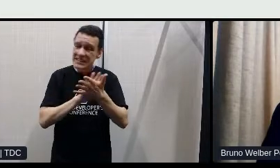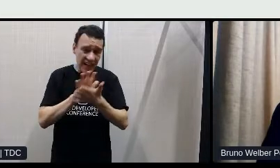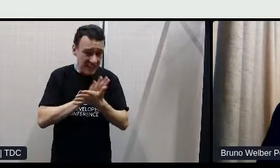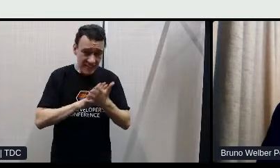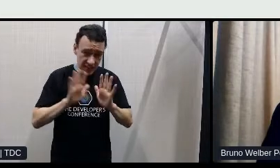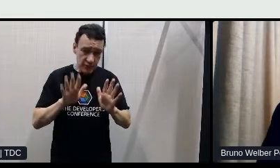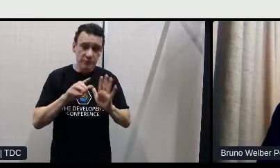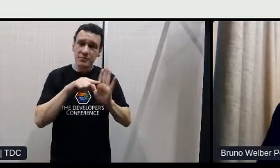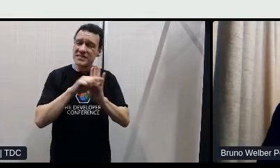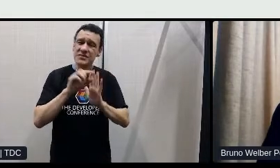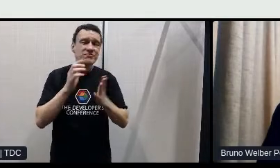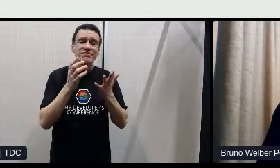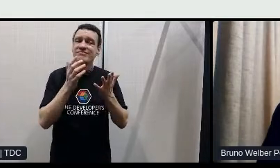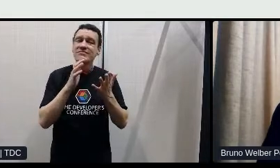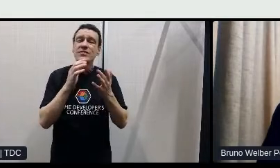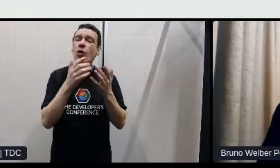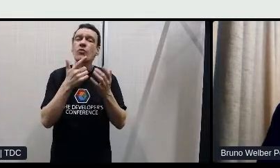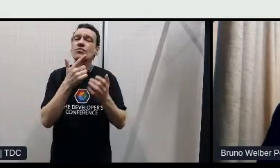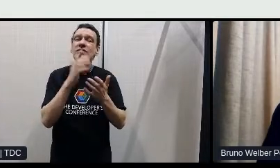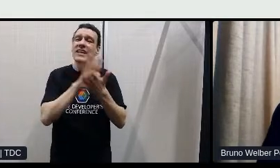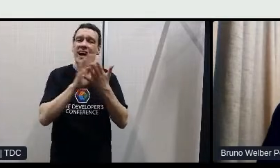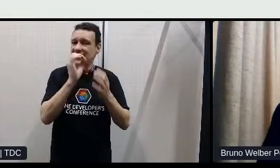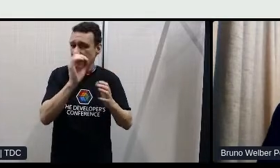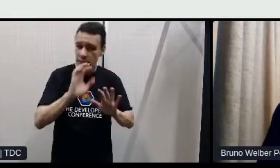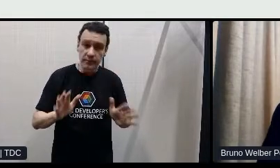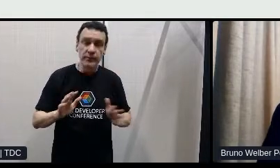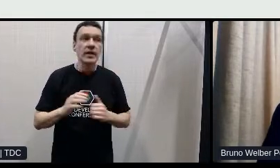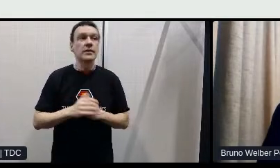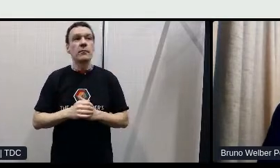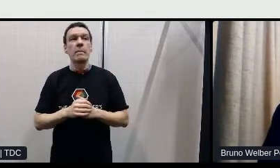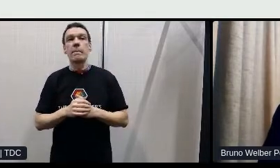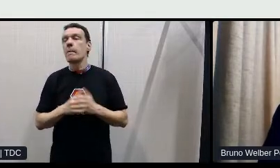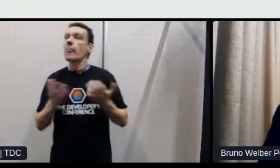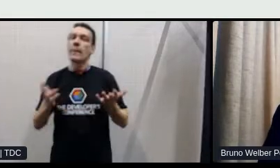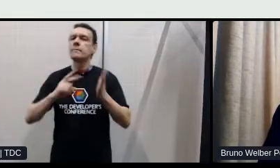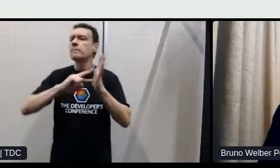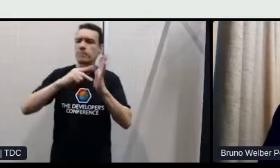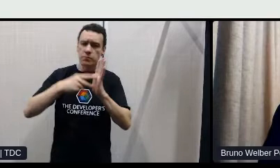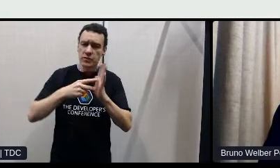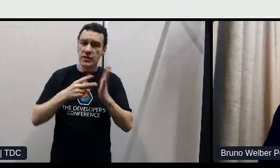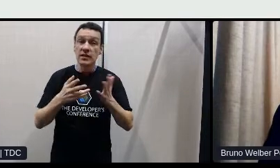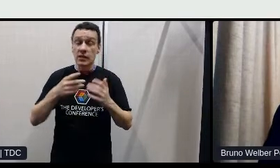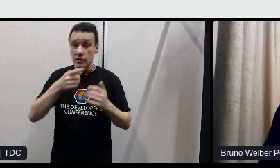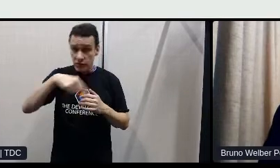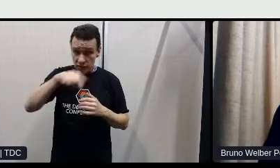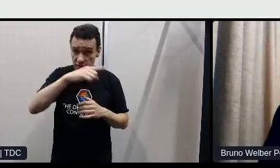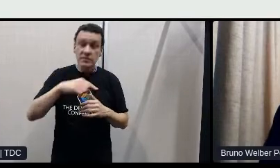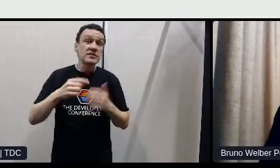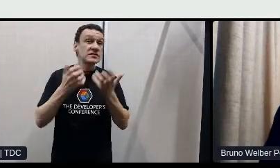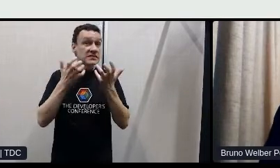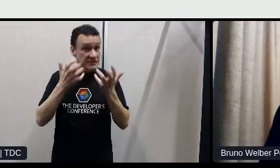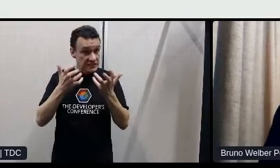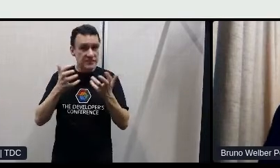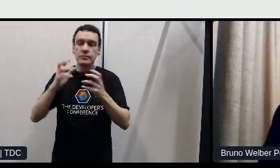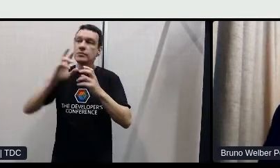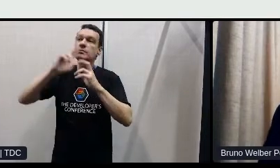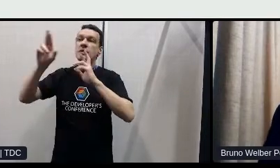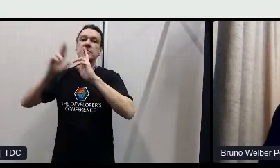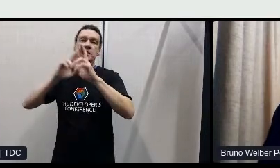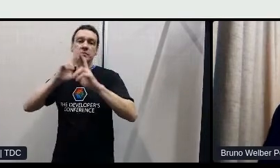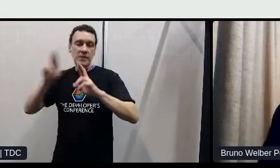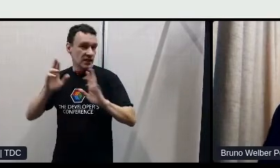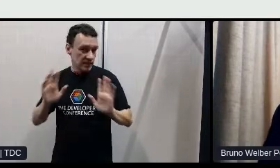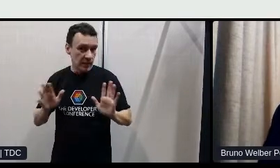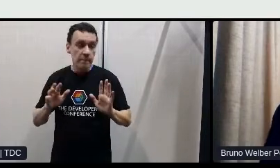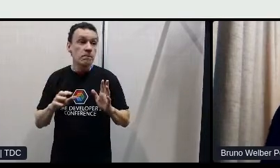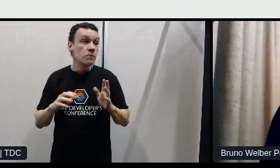Consequentemente, falamos: "Tá, se nós queremos entender isso, né, se nós queremos responder essas perguntas, então a